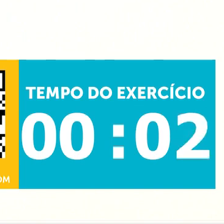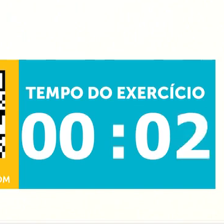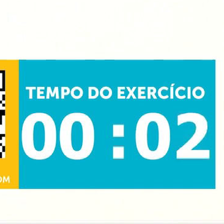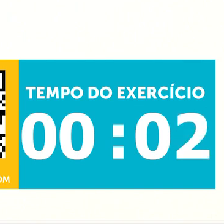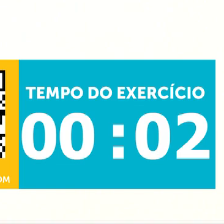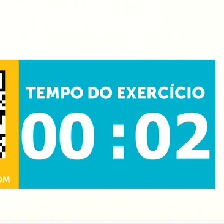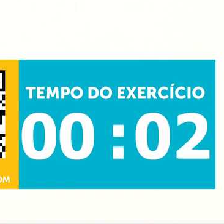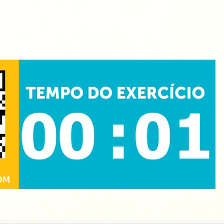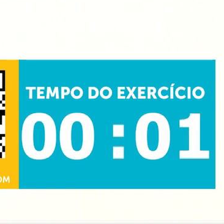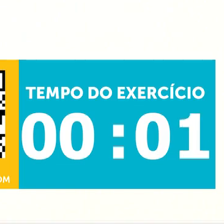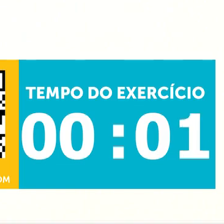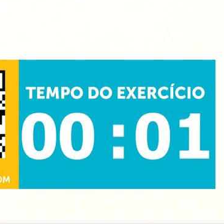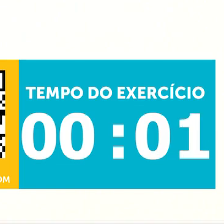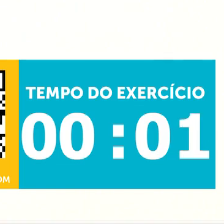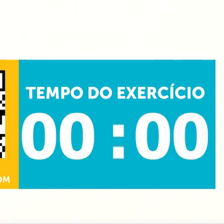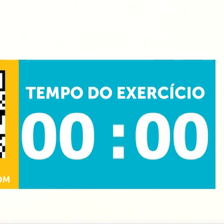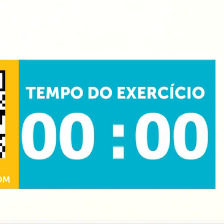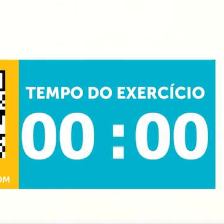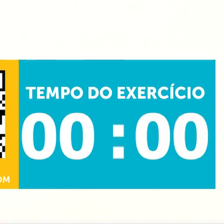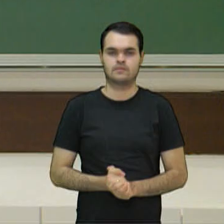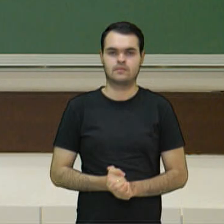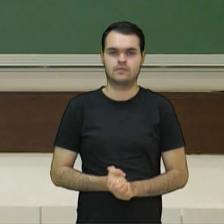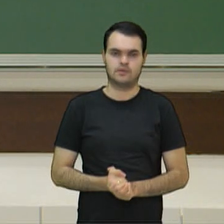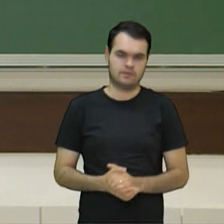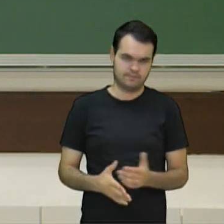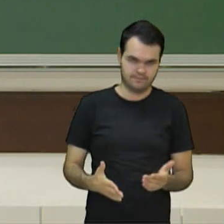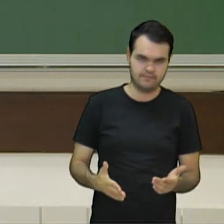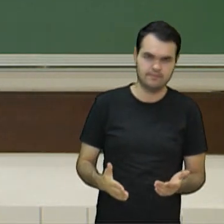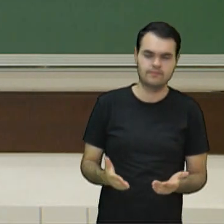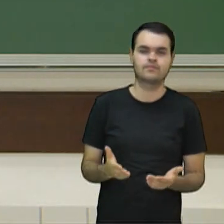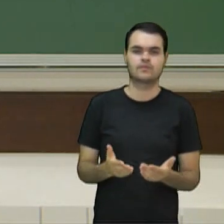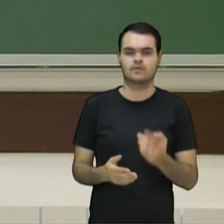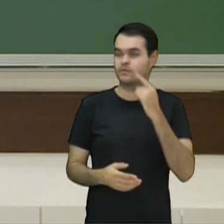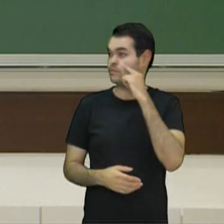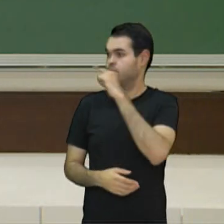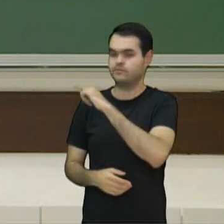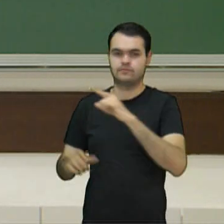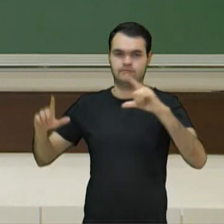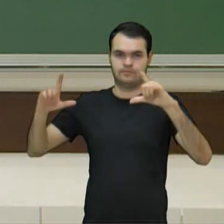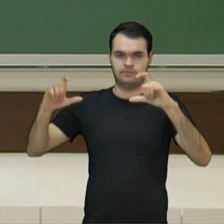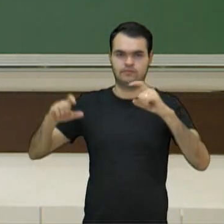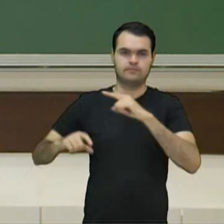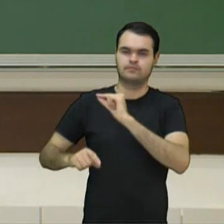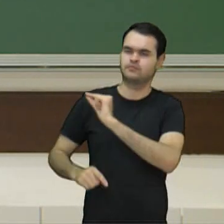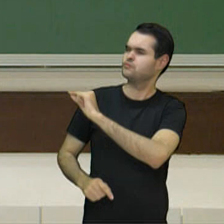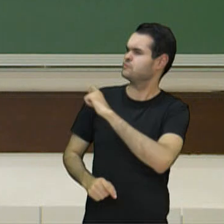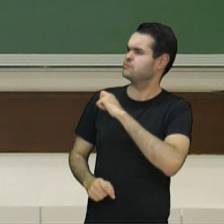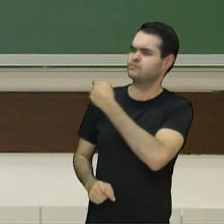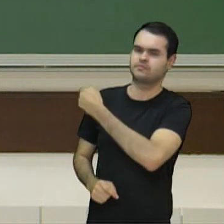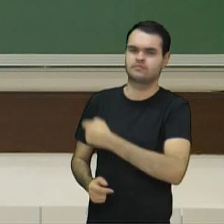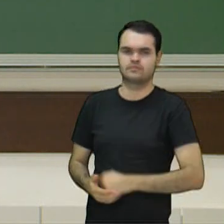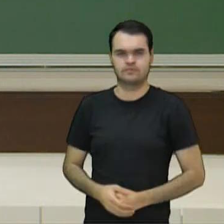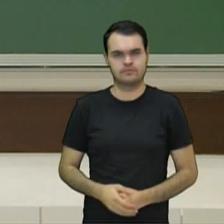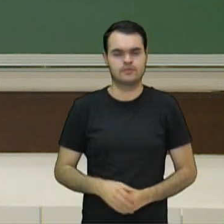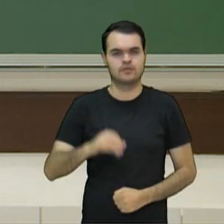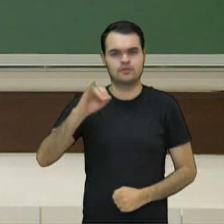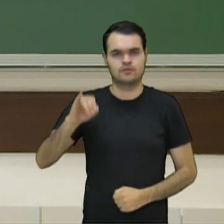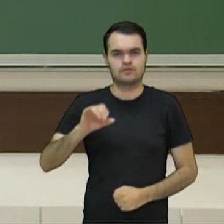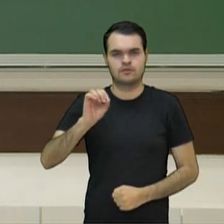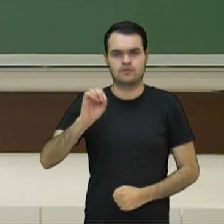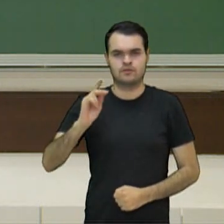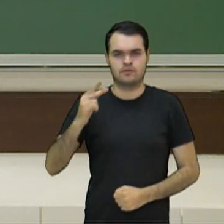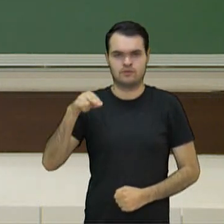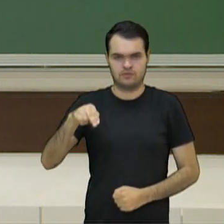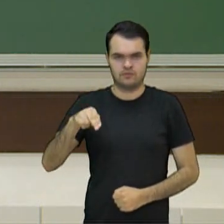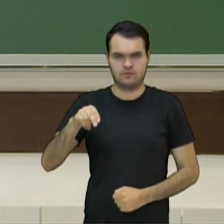Então, galera, olhando a nossa imagem, Who's he? He is John